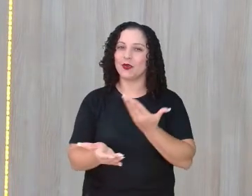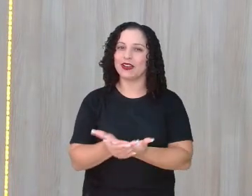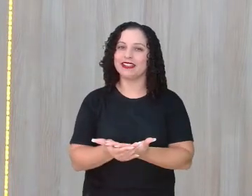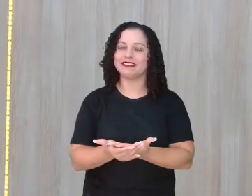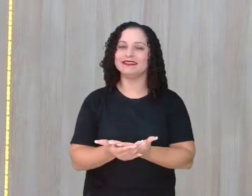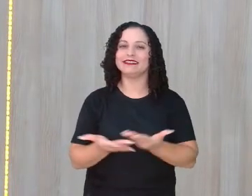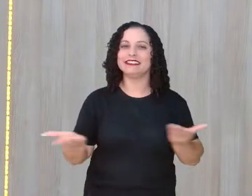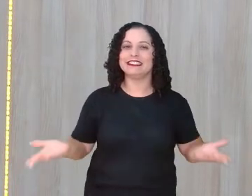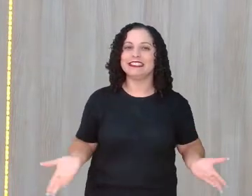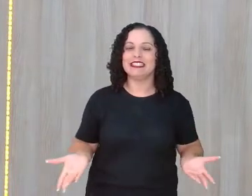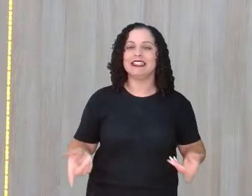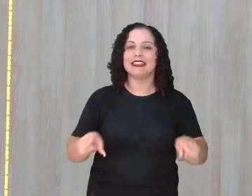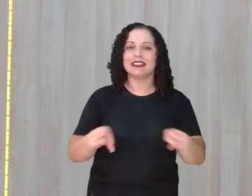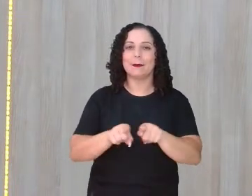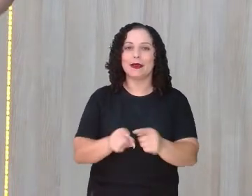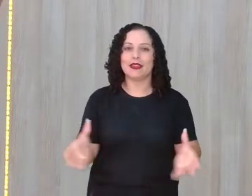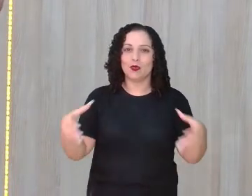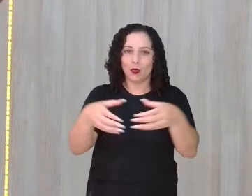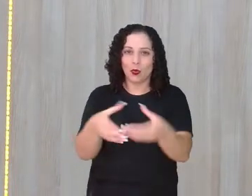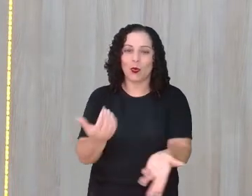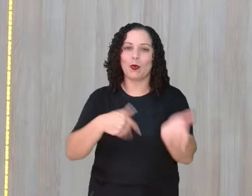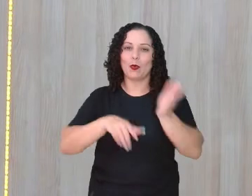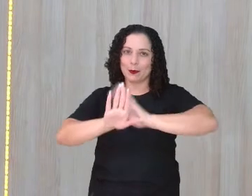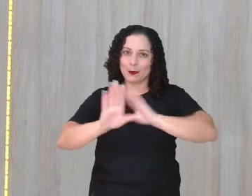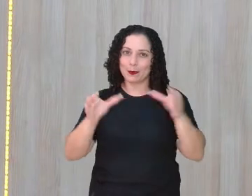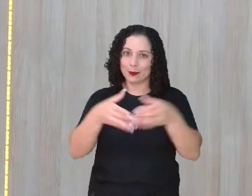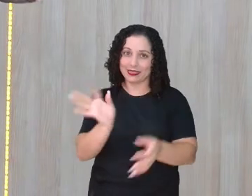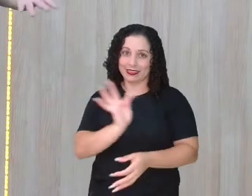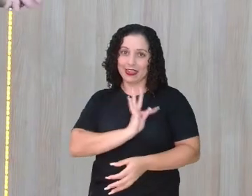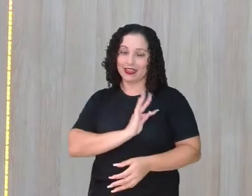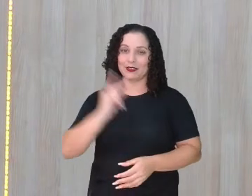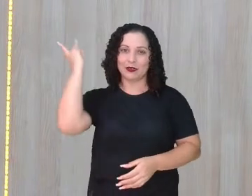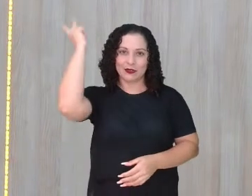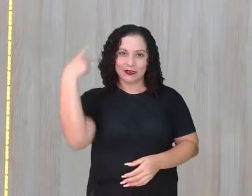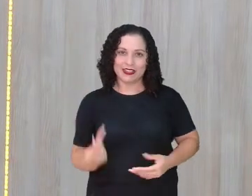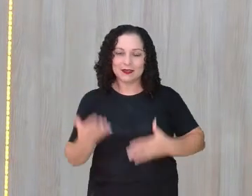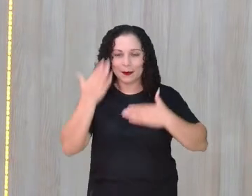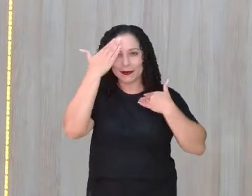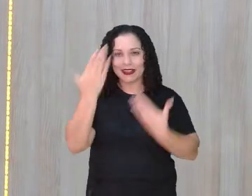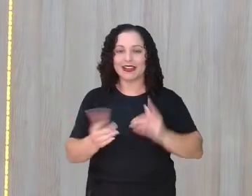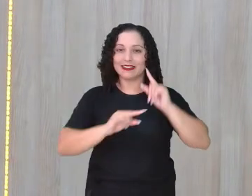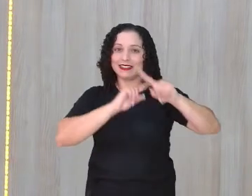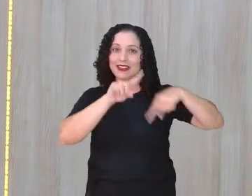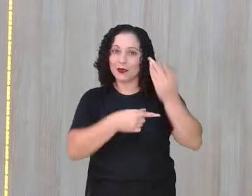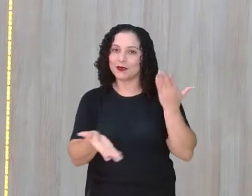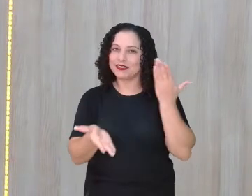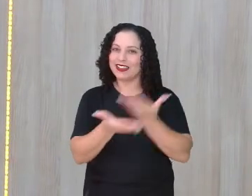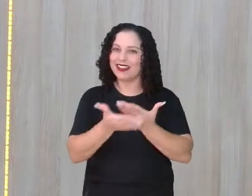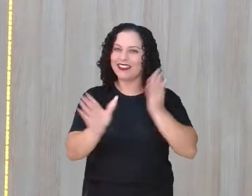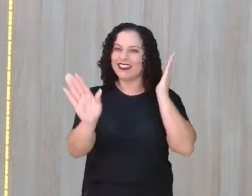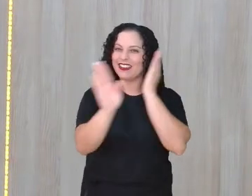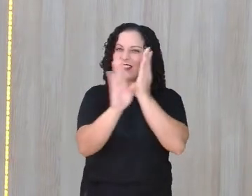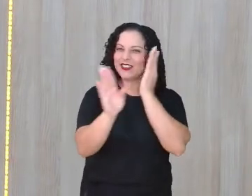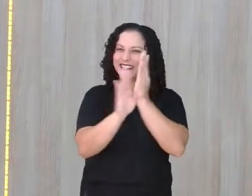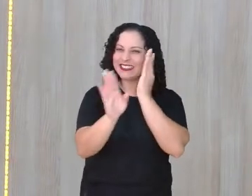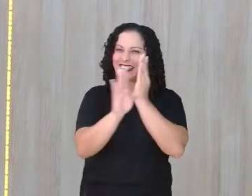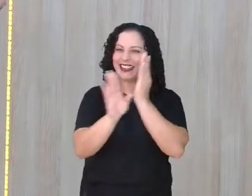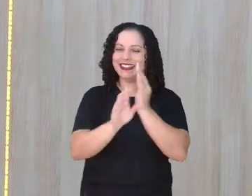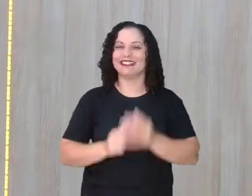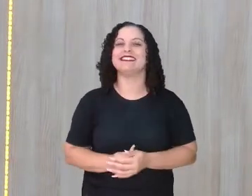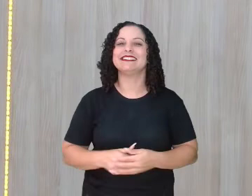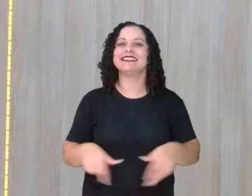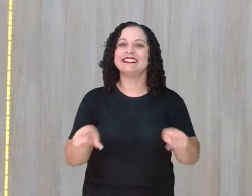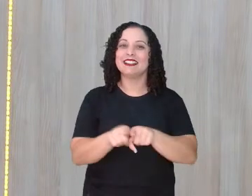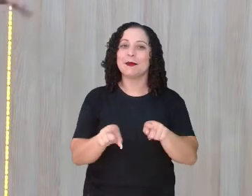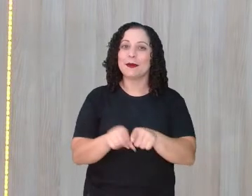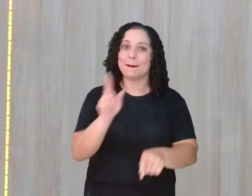e Billy, Dalila, Késia, muito obrigada e até a próxima. Brielle